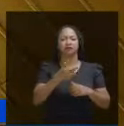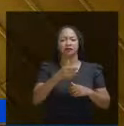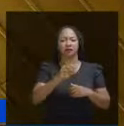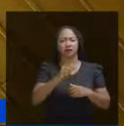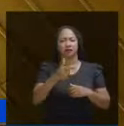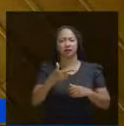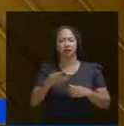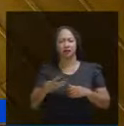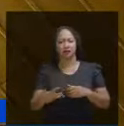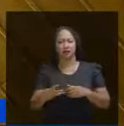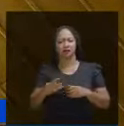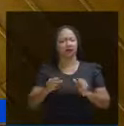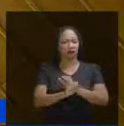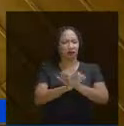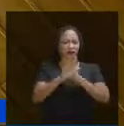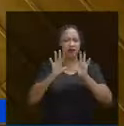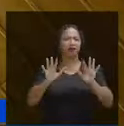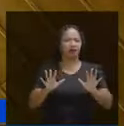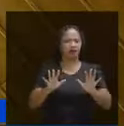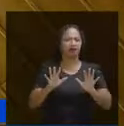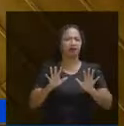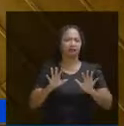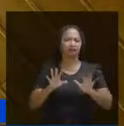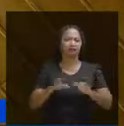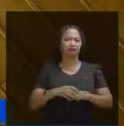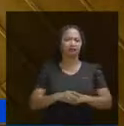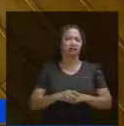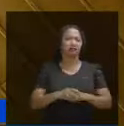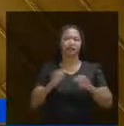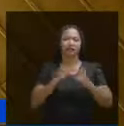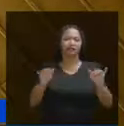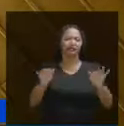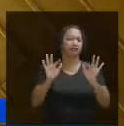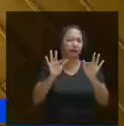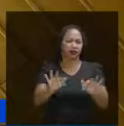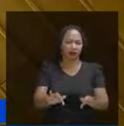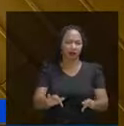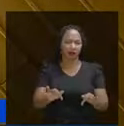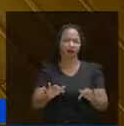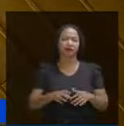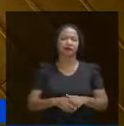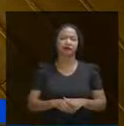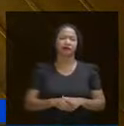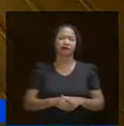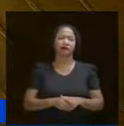8072/2023, ele é bem claro, que diz, ao final,